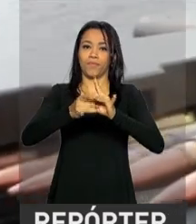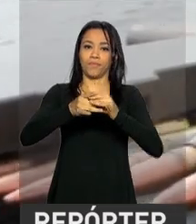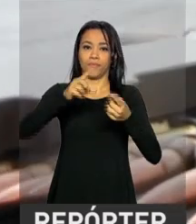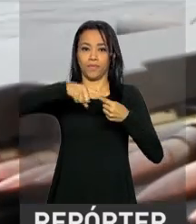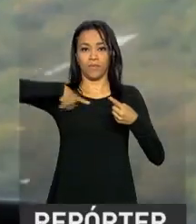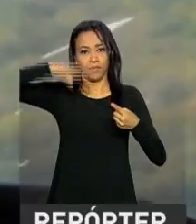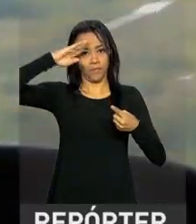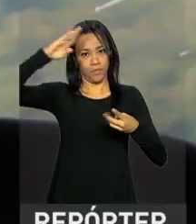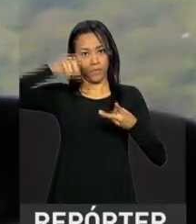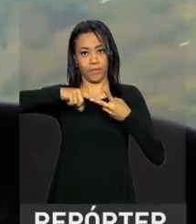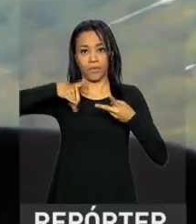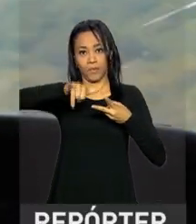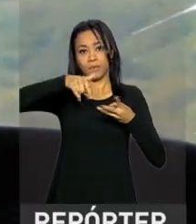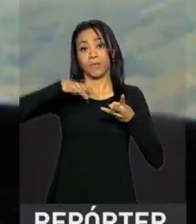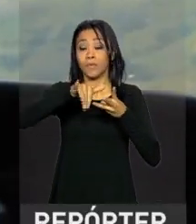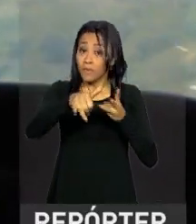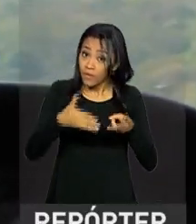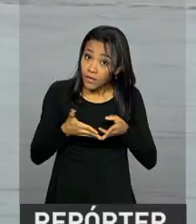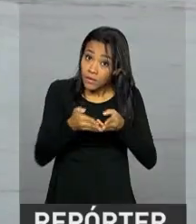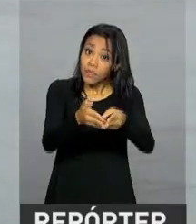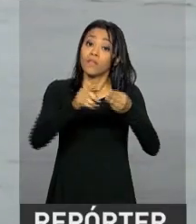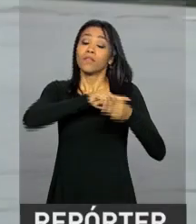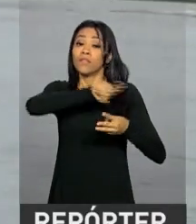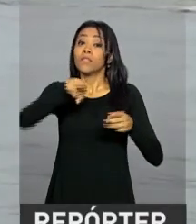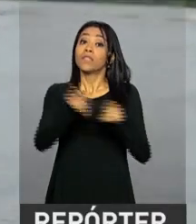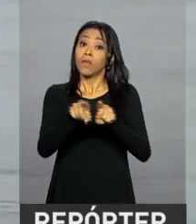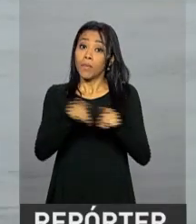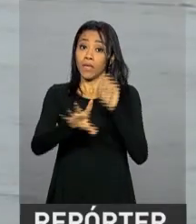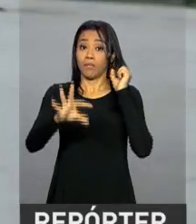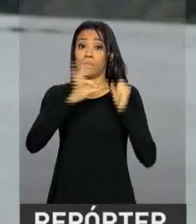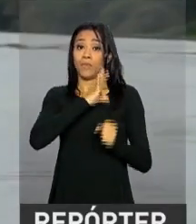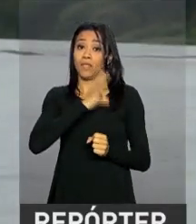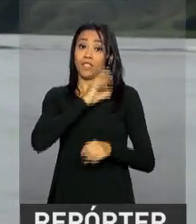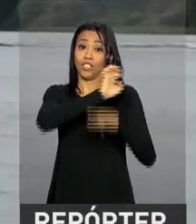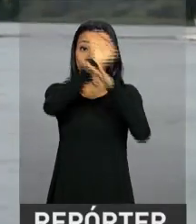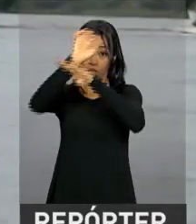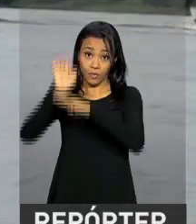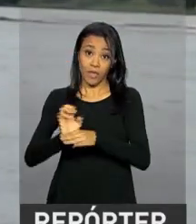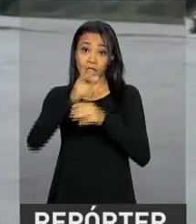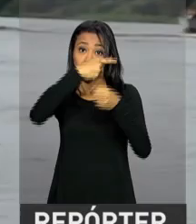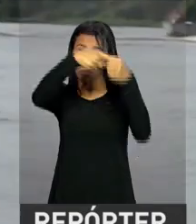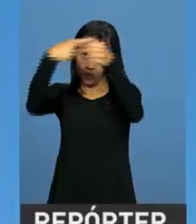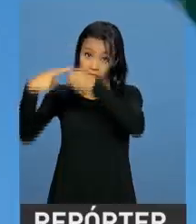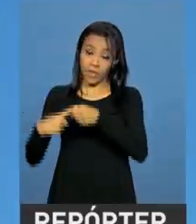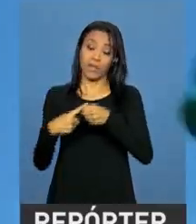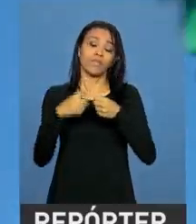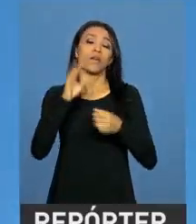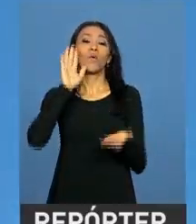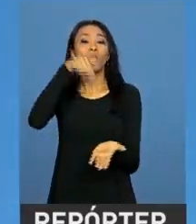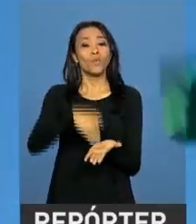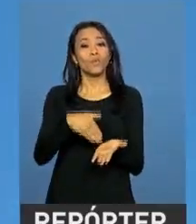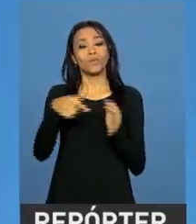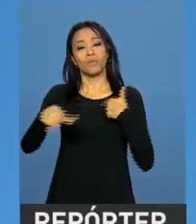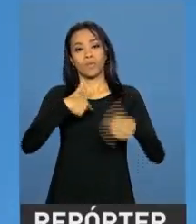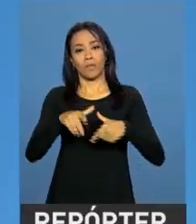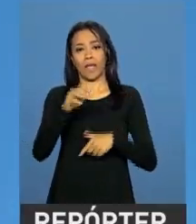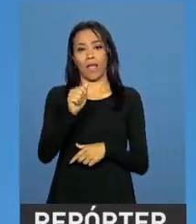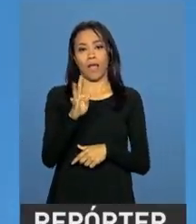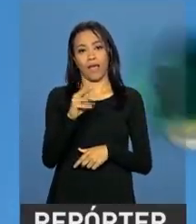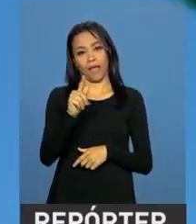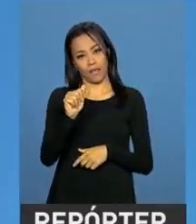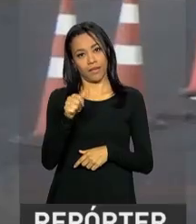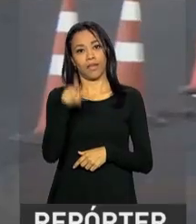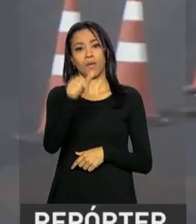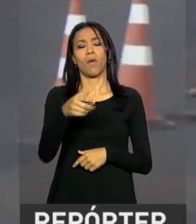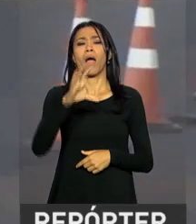órgãos de segurança pública e agências federais, estaduais e municipais. As últimas edições da Ágata precederam eventos como a Copa